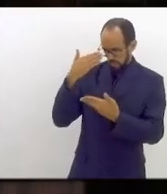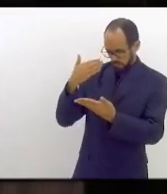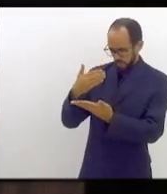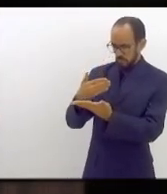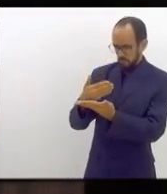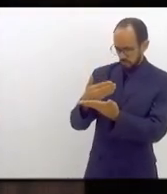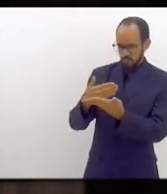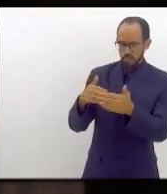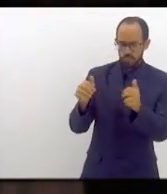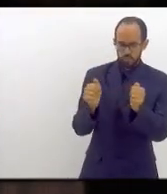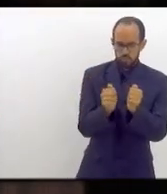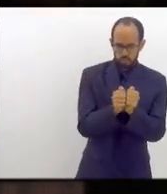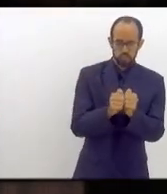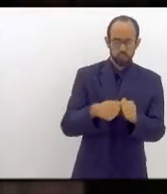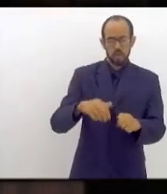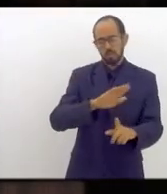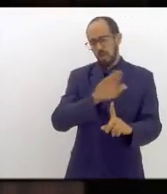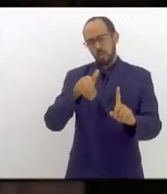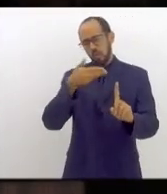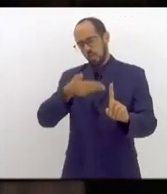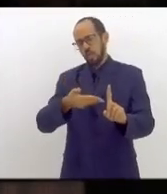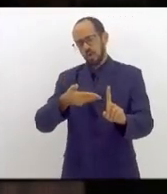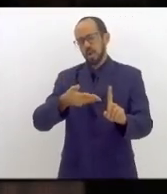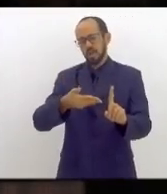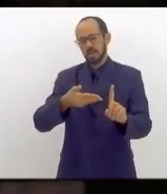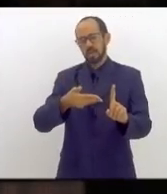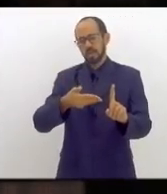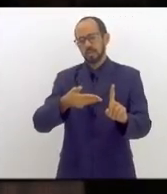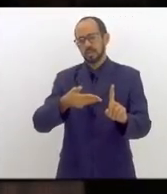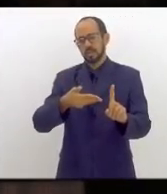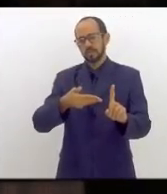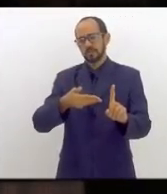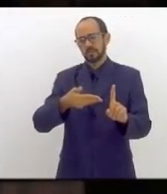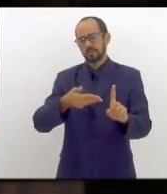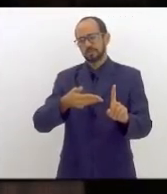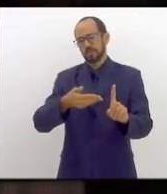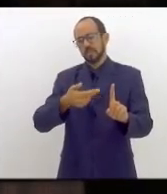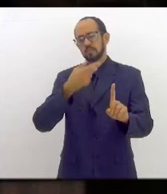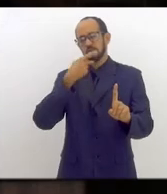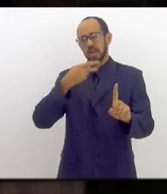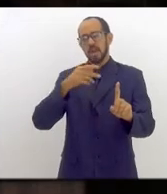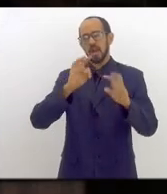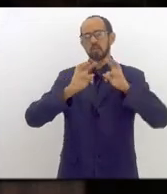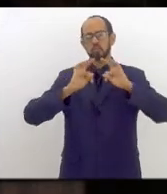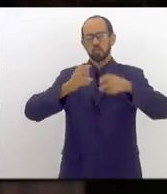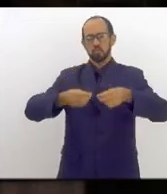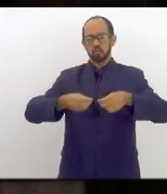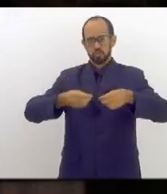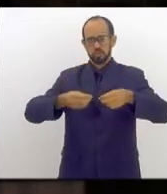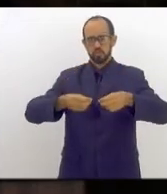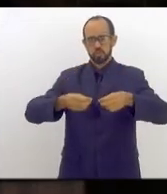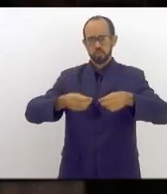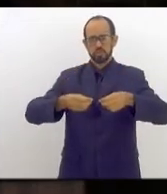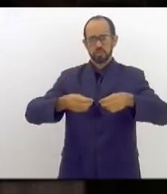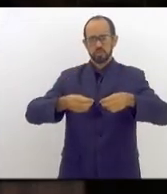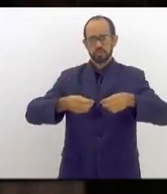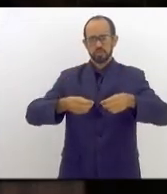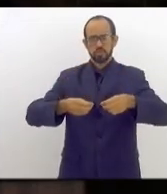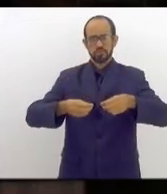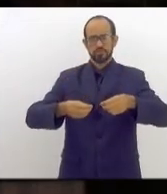É uma honra poder me dirigir a todos para ressaltar